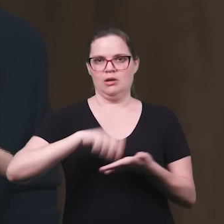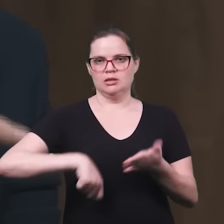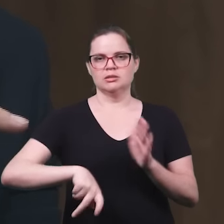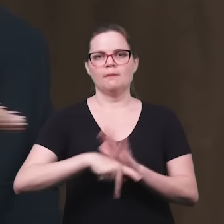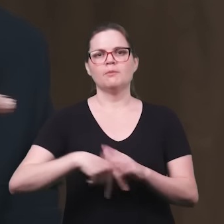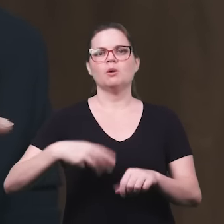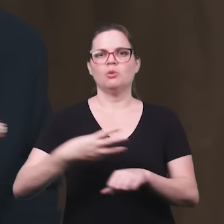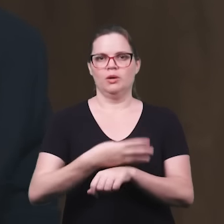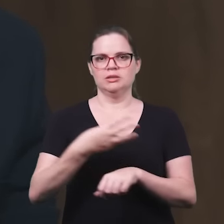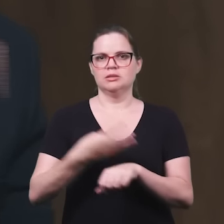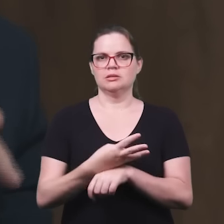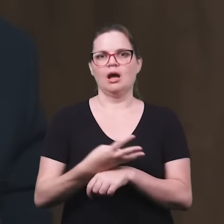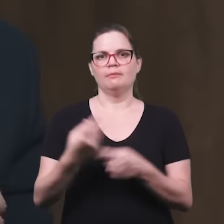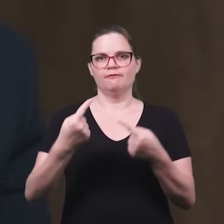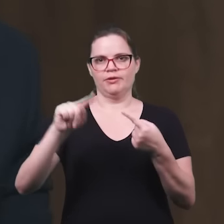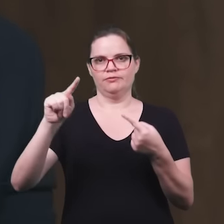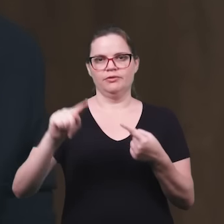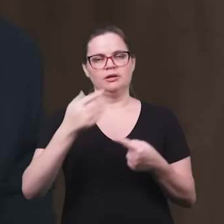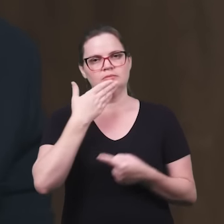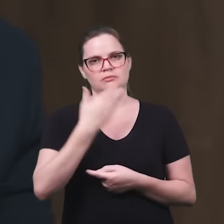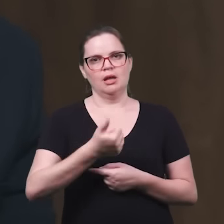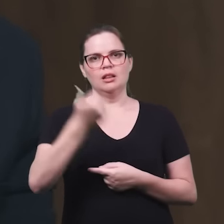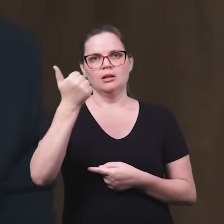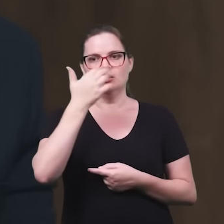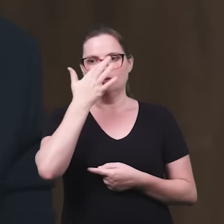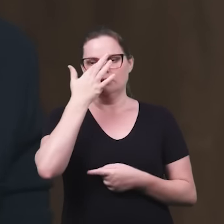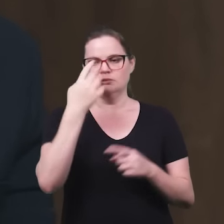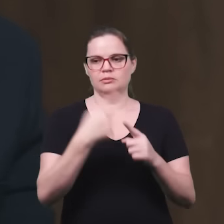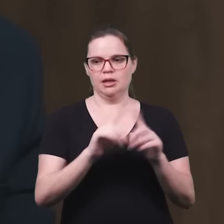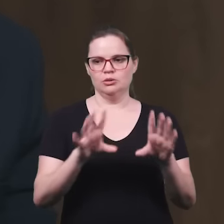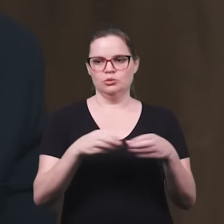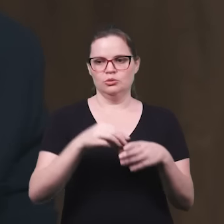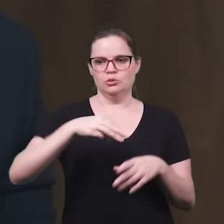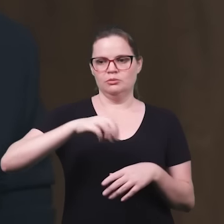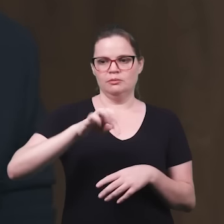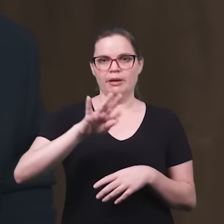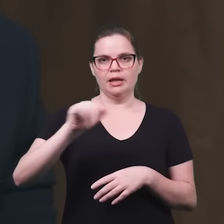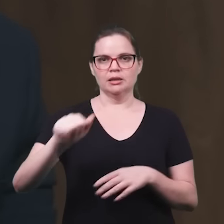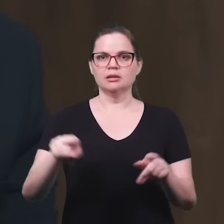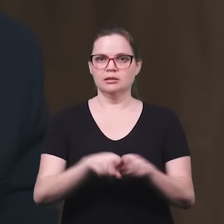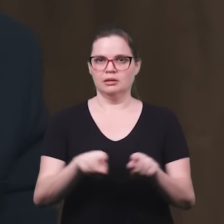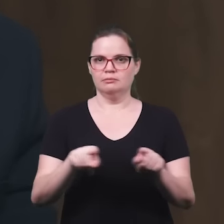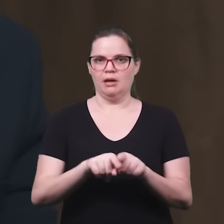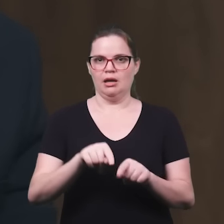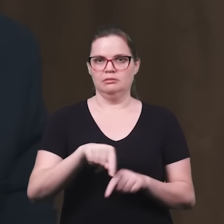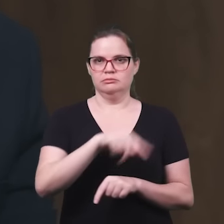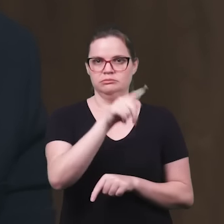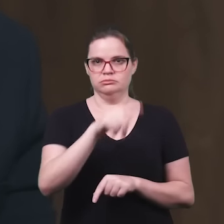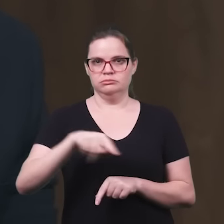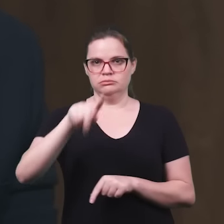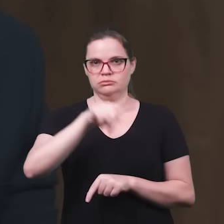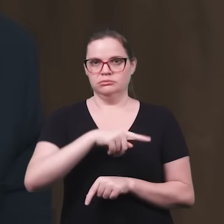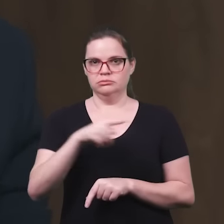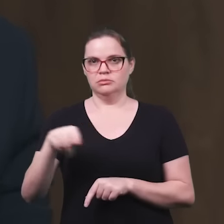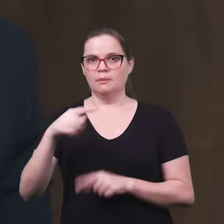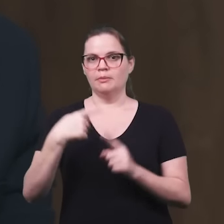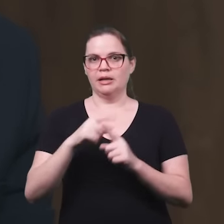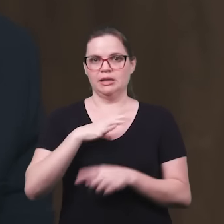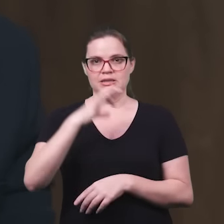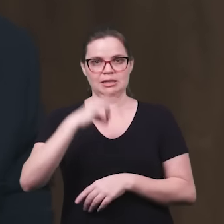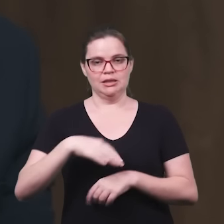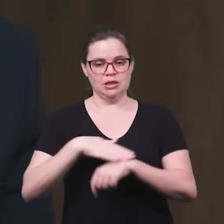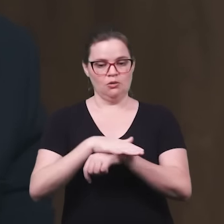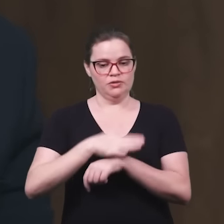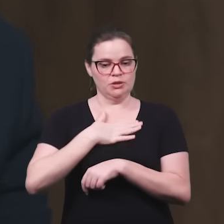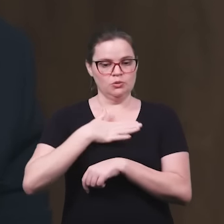o Meta Verified verificado no WhatsApp, que é também do grupo Meta, para que as pessoas tenham certeza, e quando elas falarem comigo